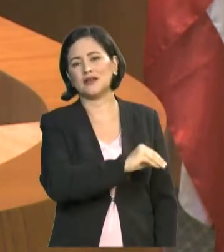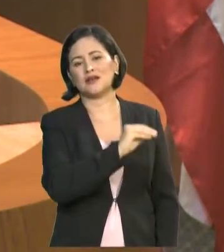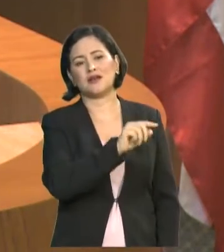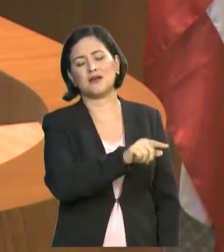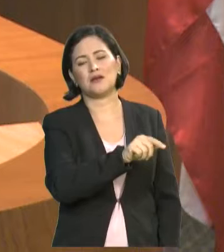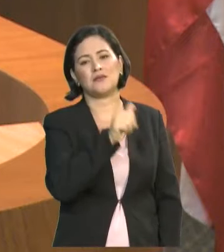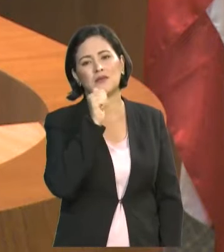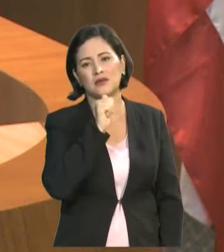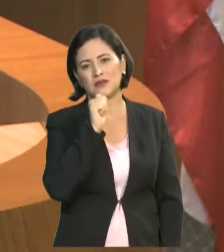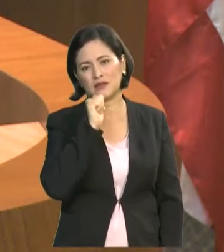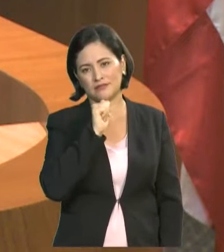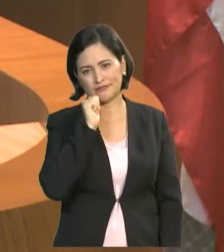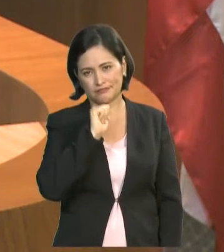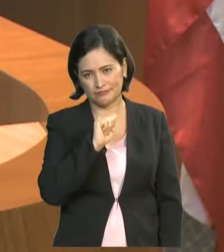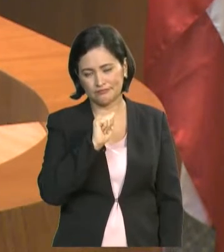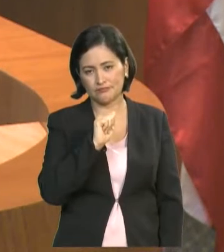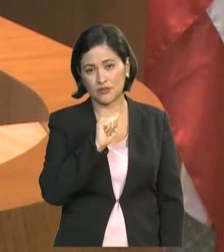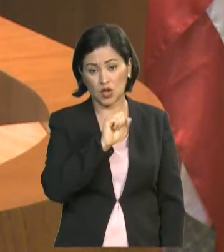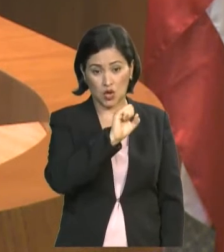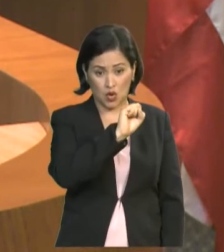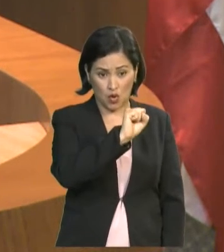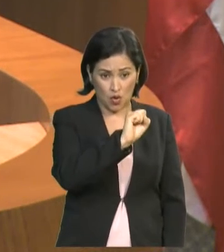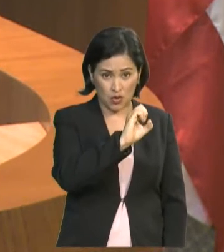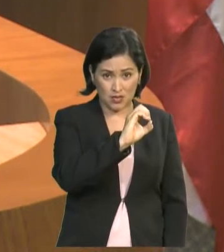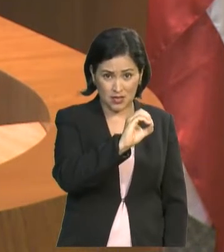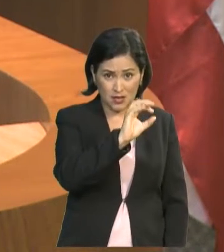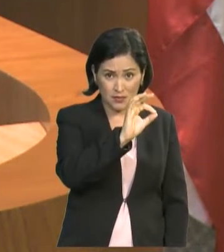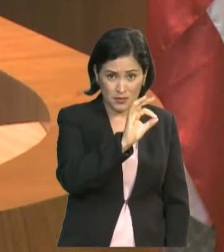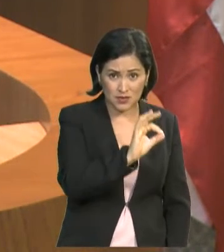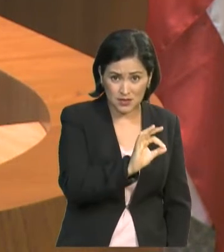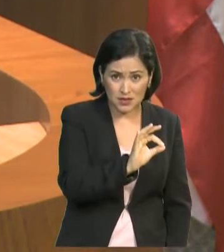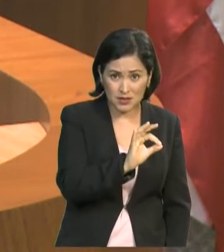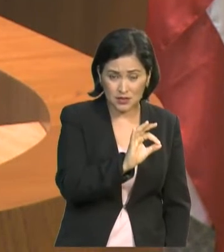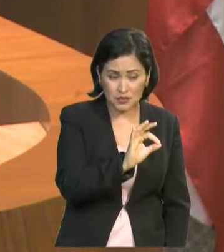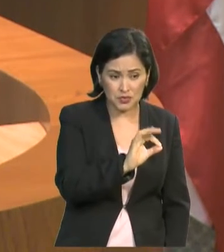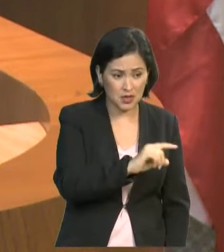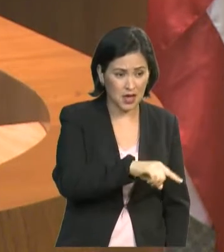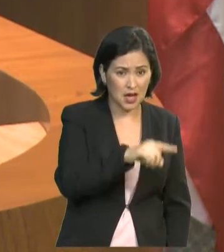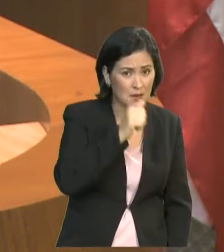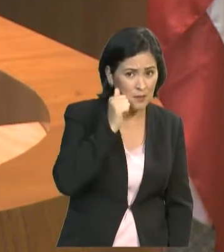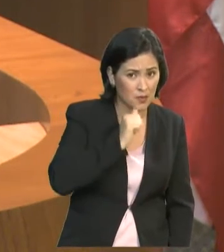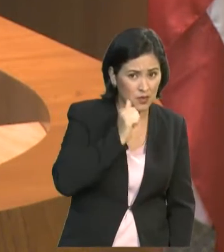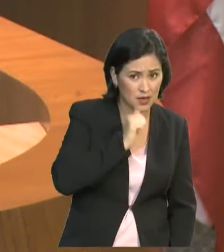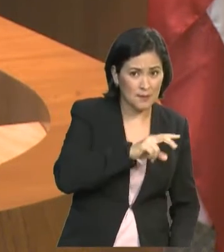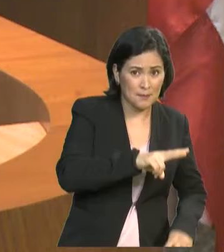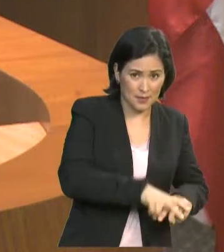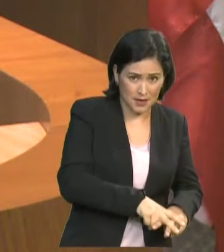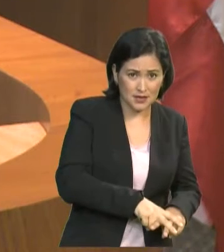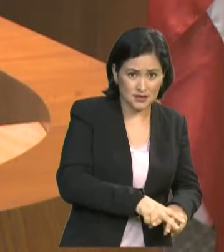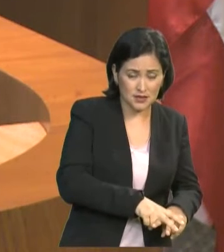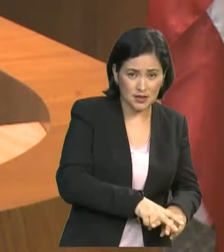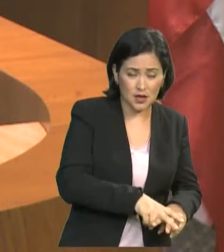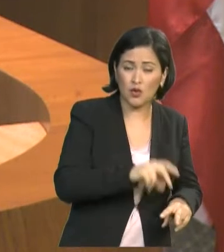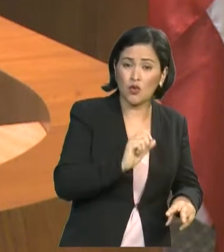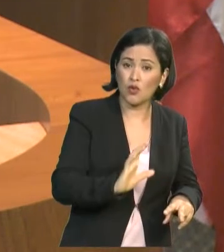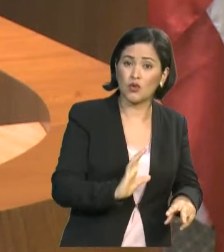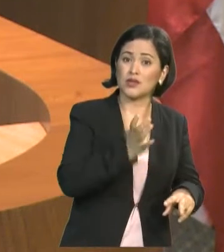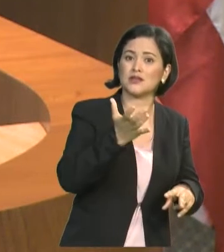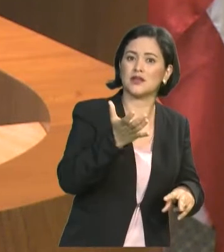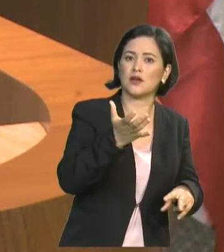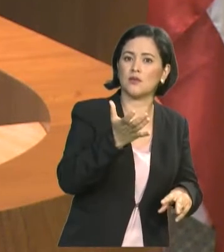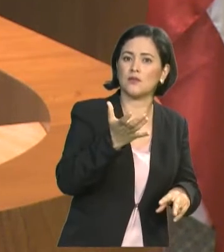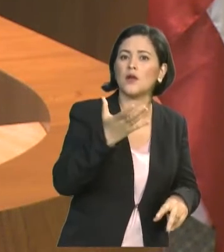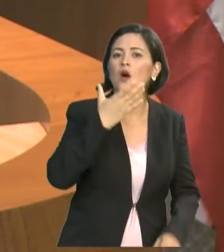Estado, elas foram parar nessa situação por conta dos seus companheiros. E isso me chamou